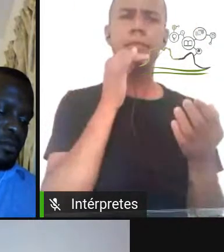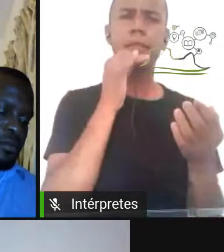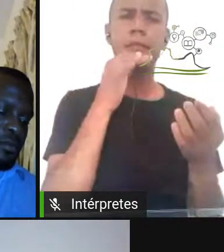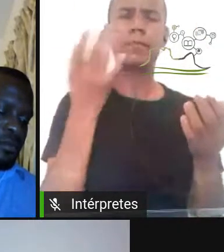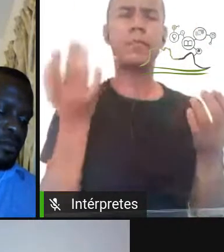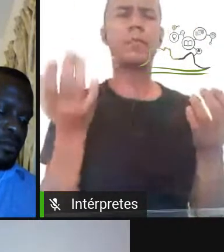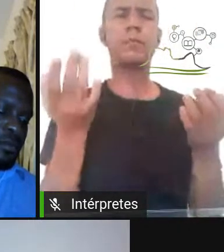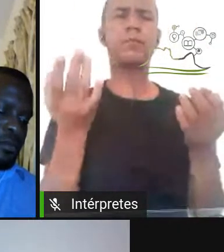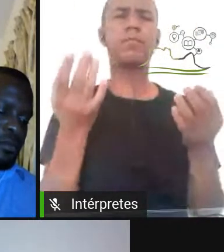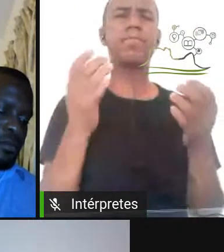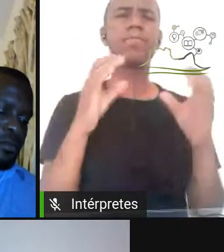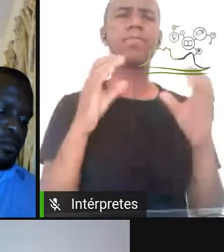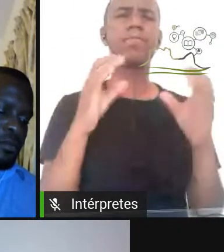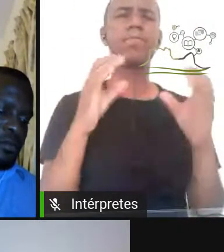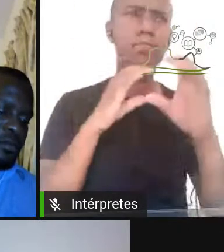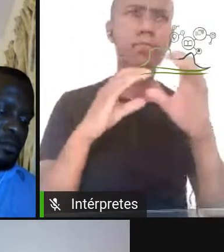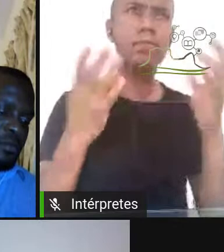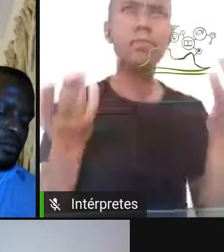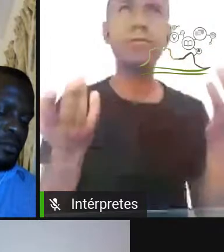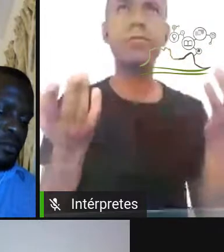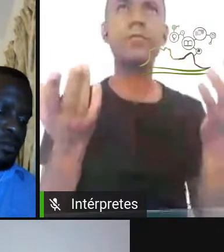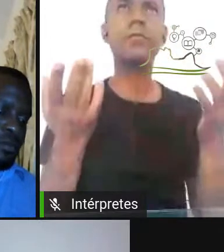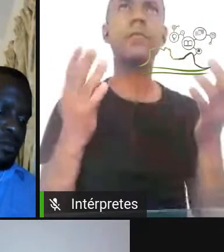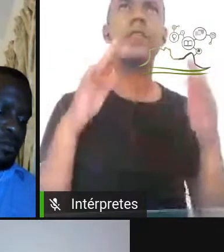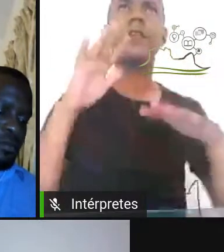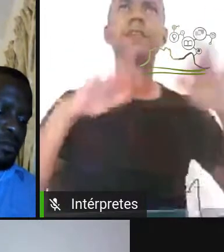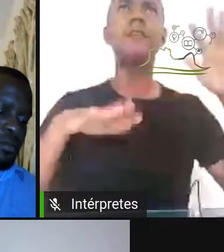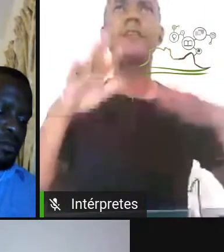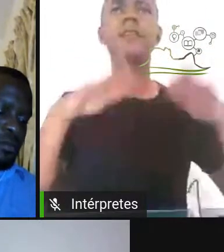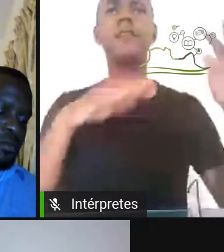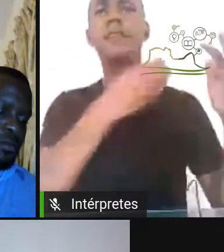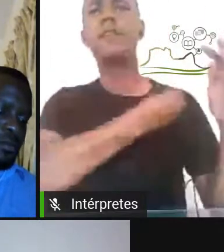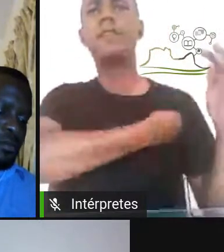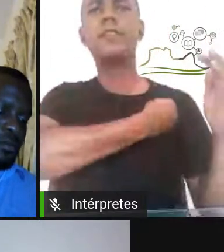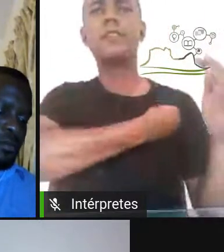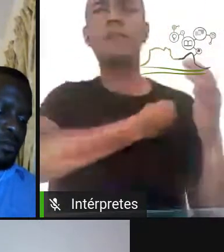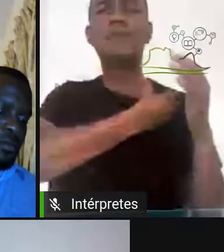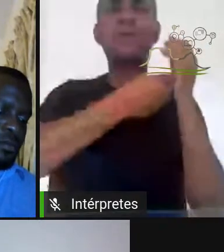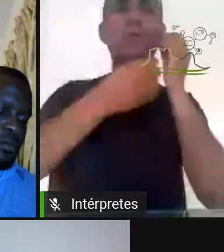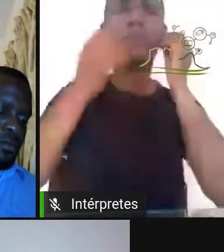vivem, e na verdade, na minha percepção até, é uma espécie de